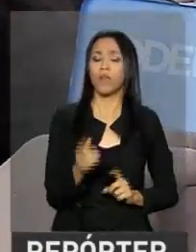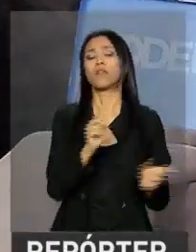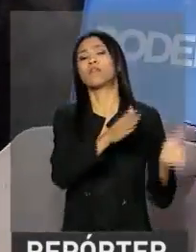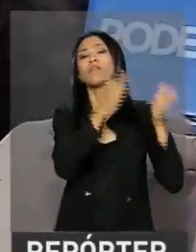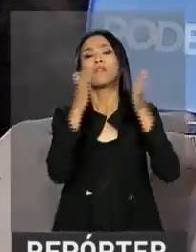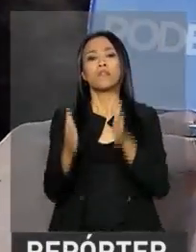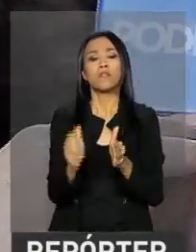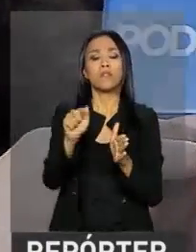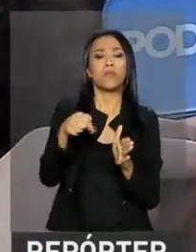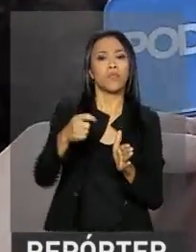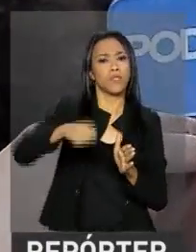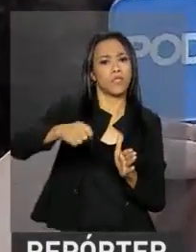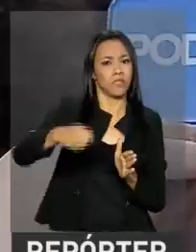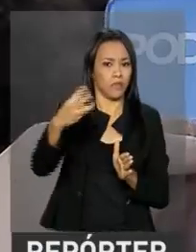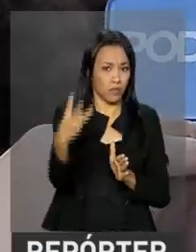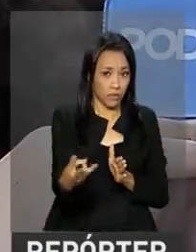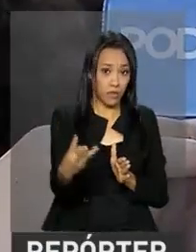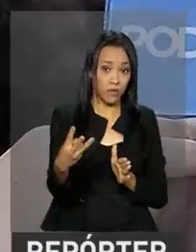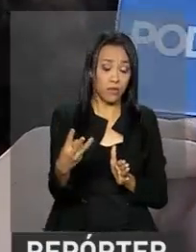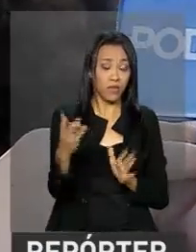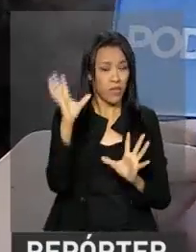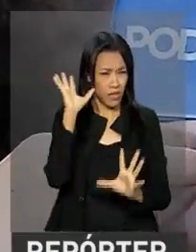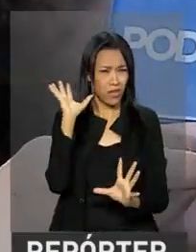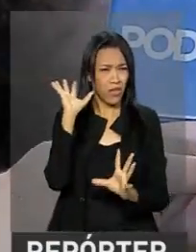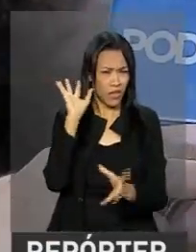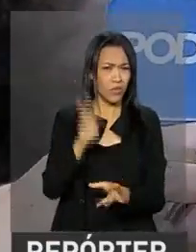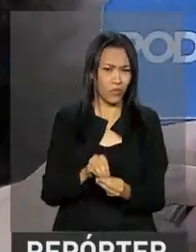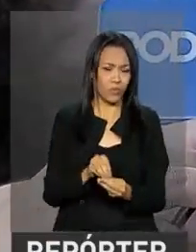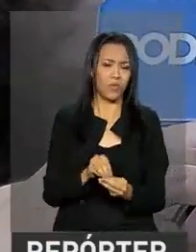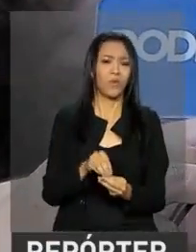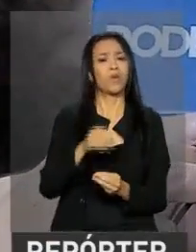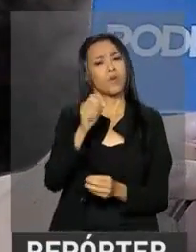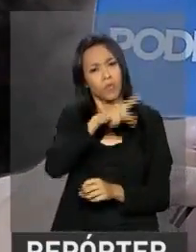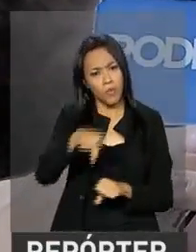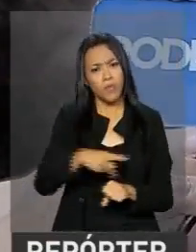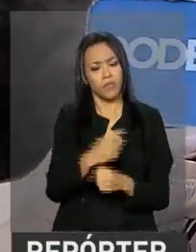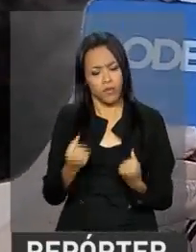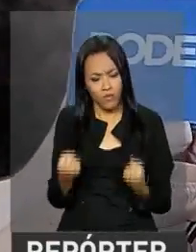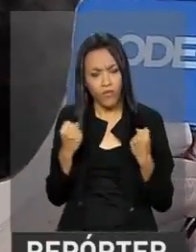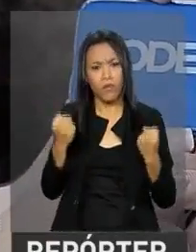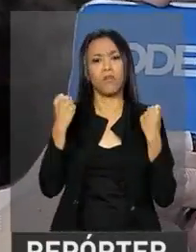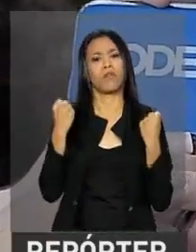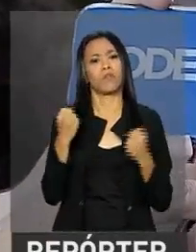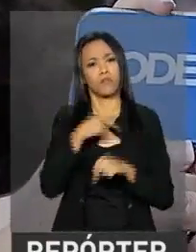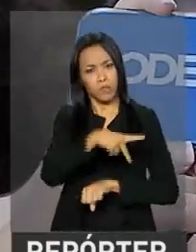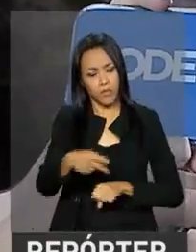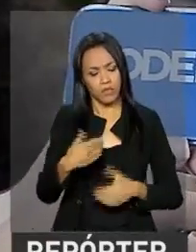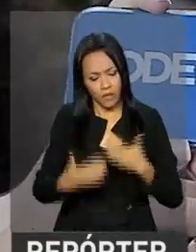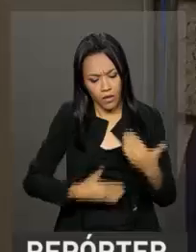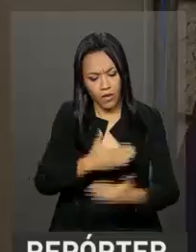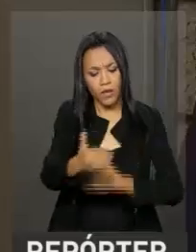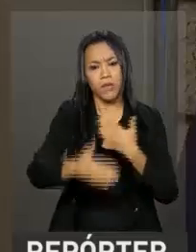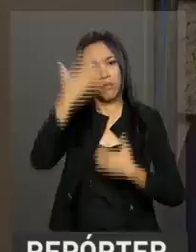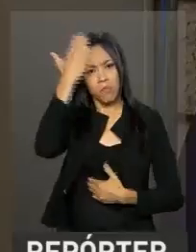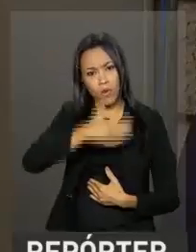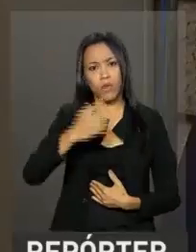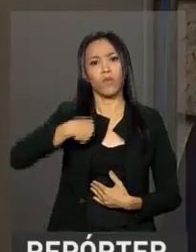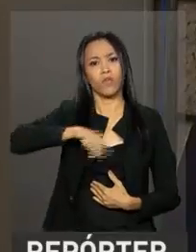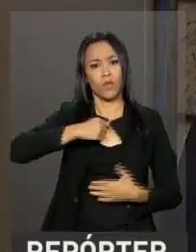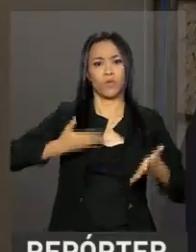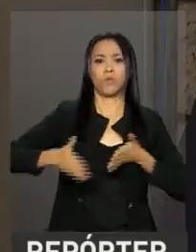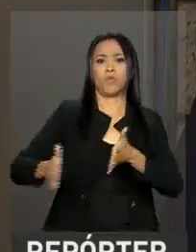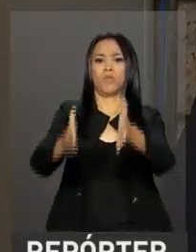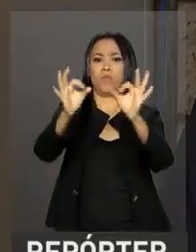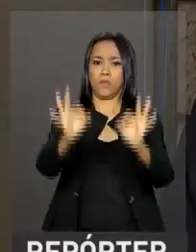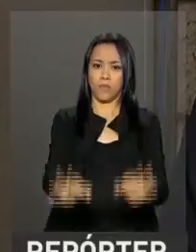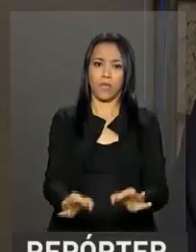do segundo trimestre. Em resumo, o país está forte, o país está crescendo, o que mostra que nós estamos na direção certa. Mostra que